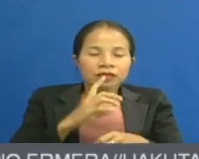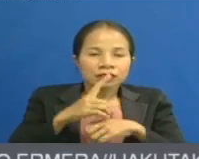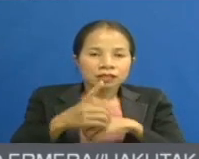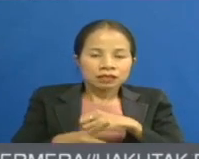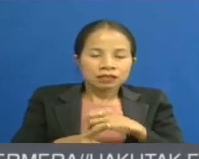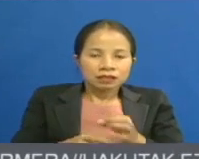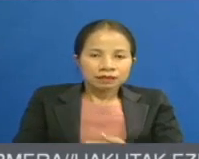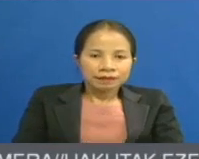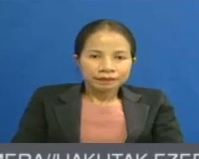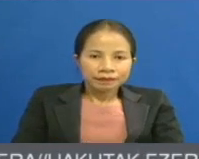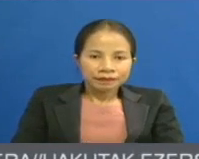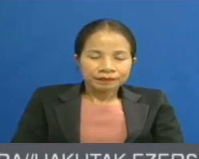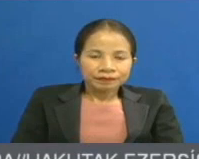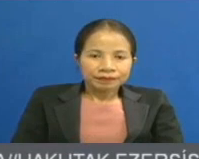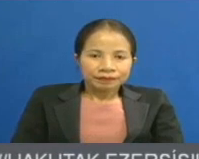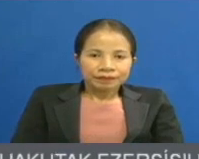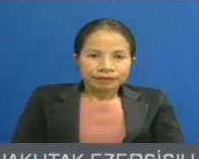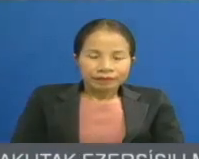risco desastre.